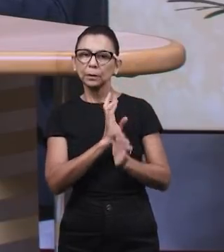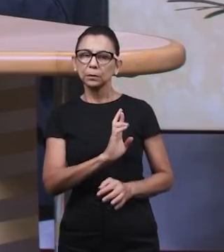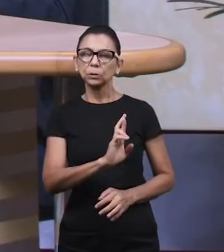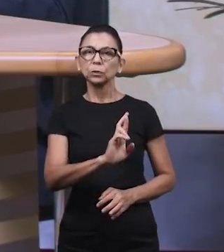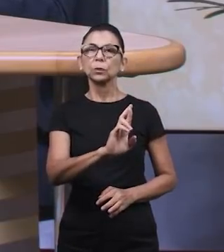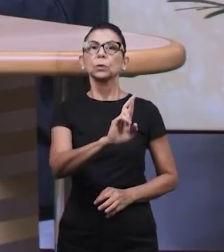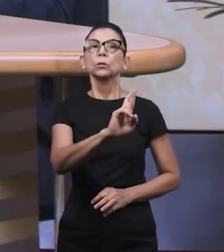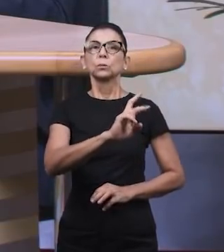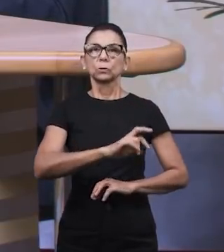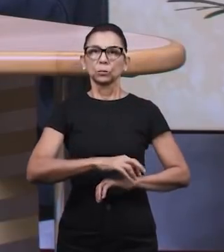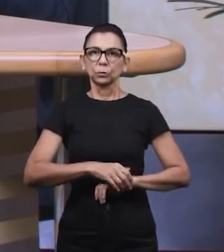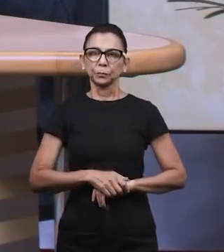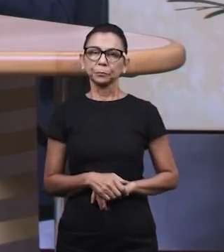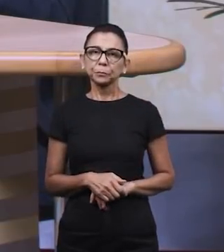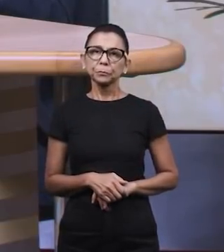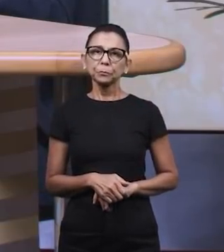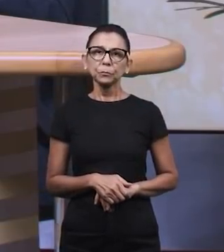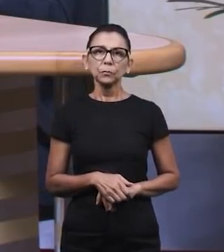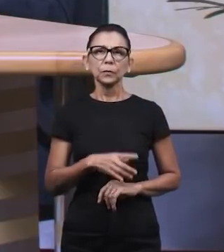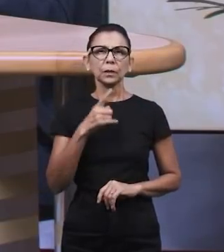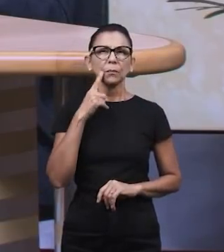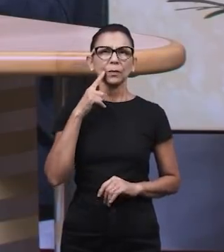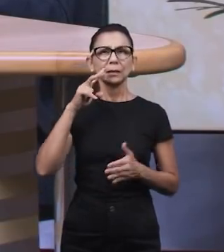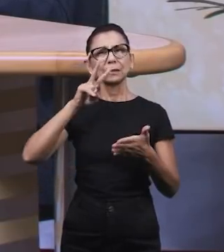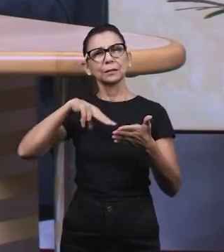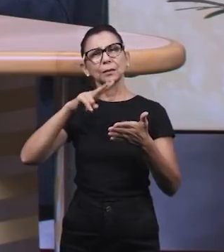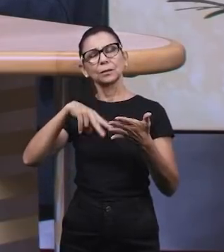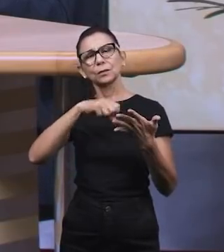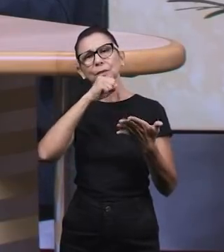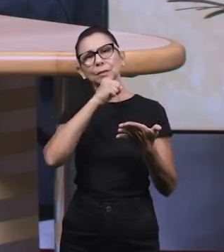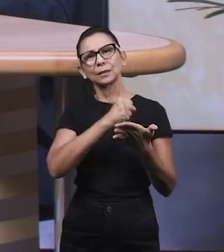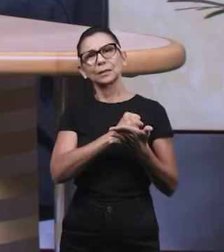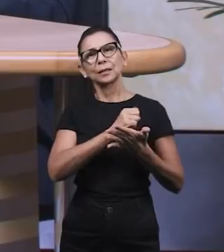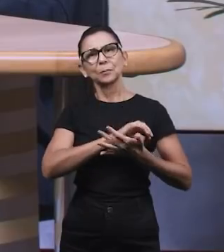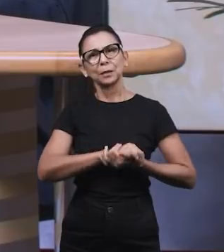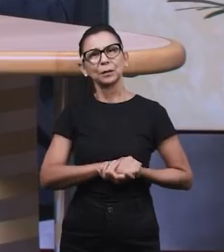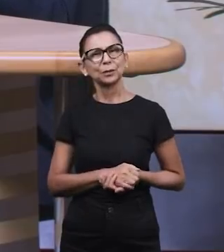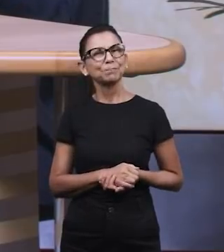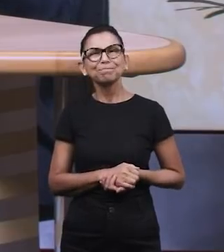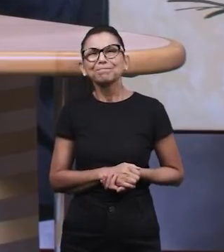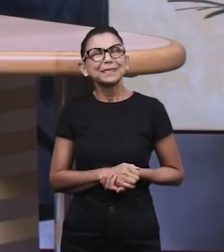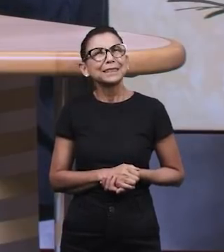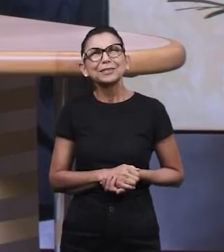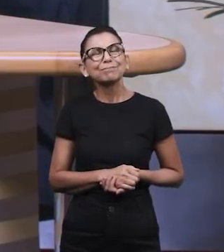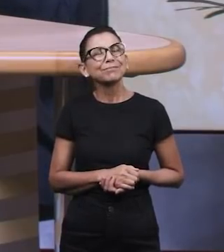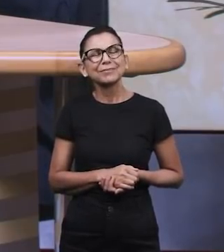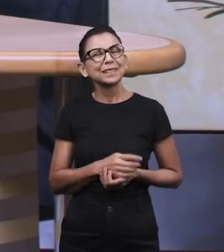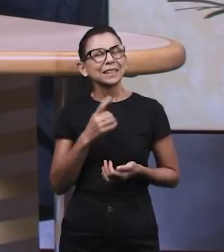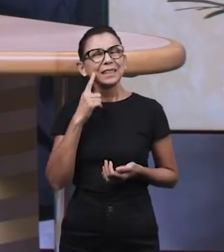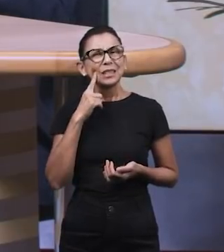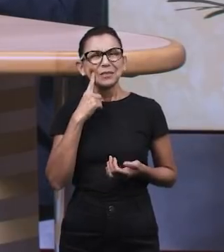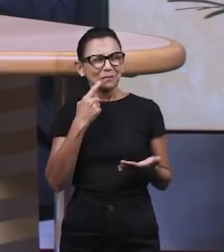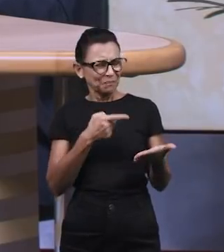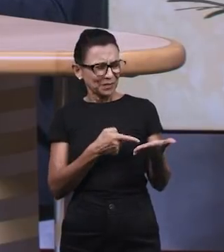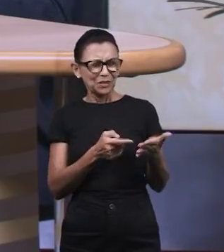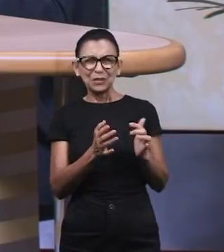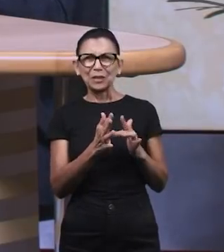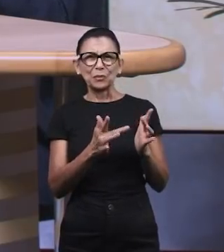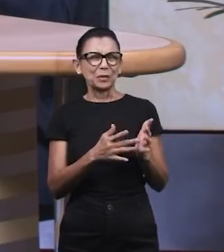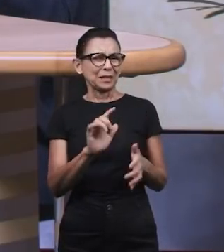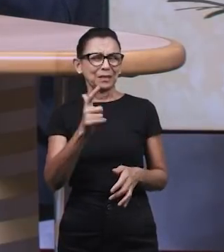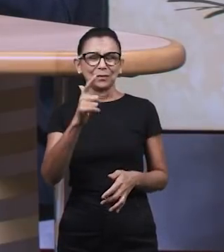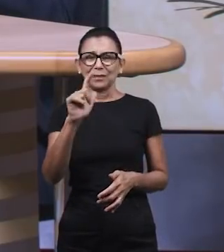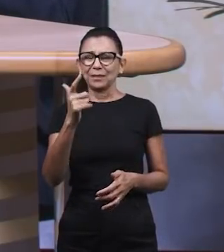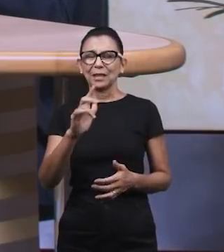Velho Testamento e não conseguiu encontrar Jesus, sabe o que esse grupo fez? Criou uma religião. Ou seja, criou um